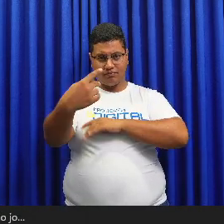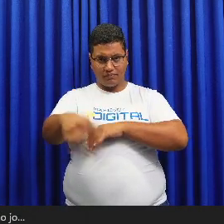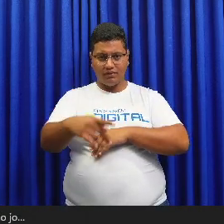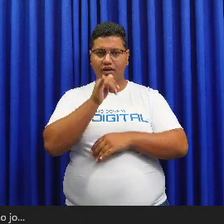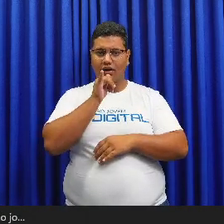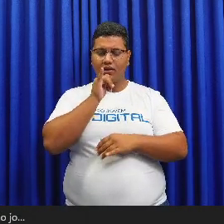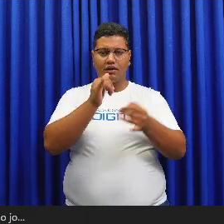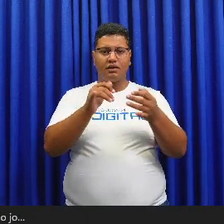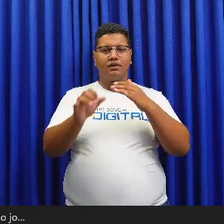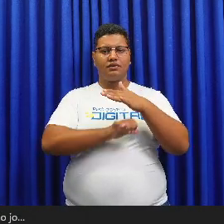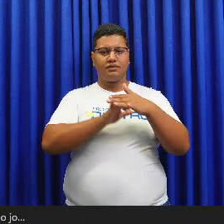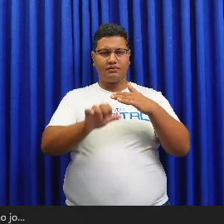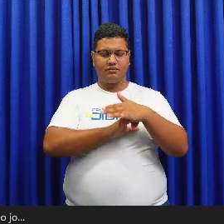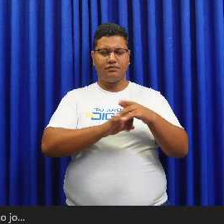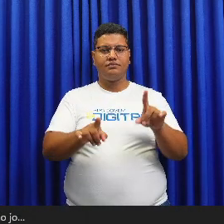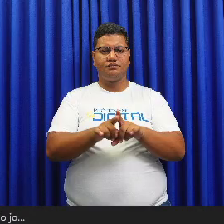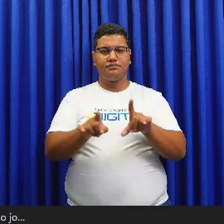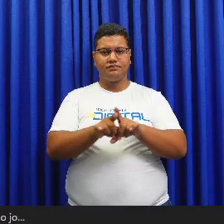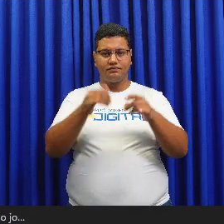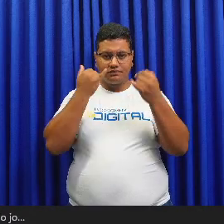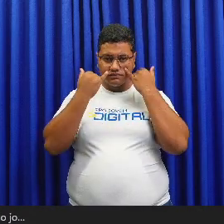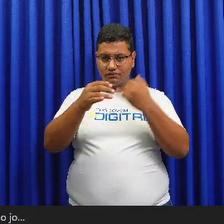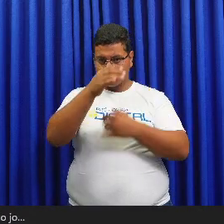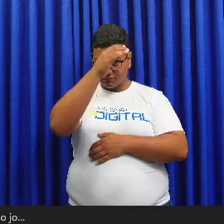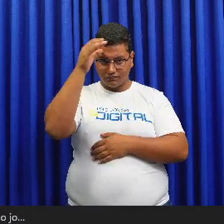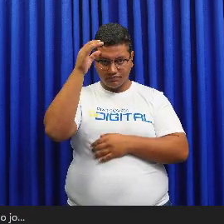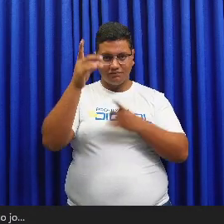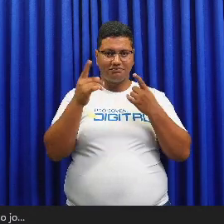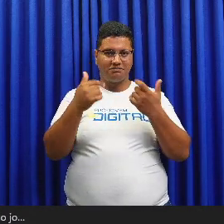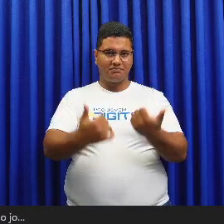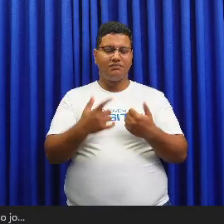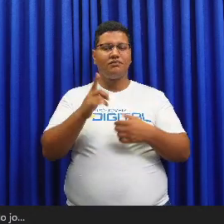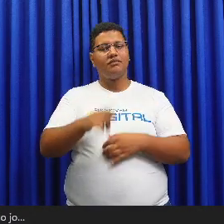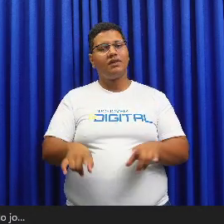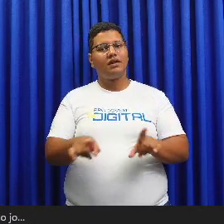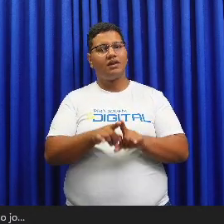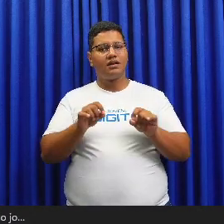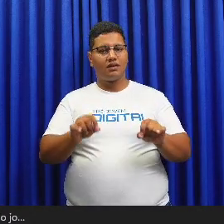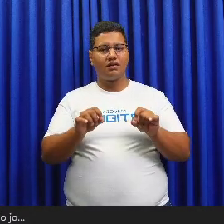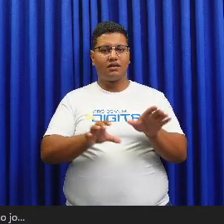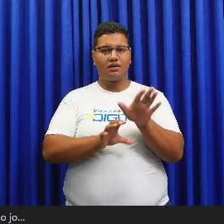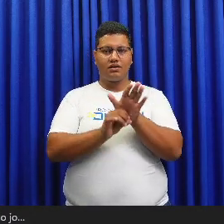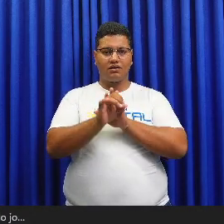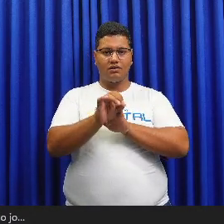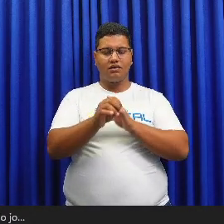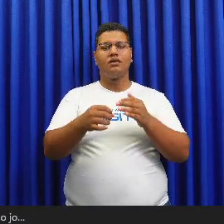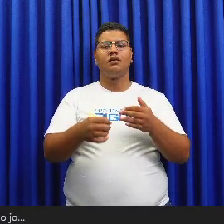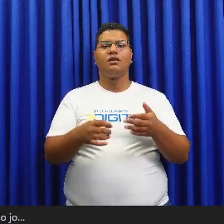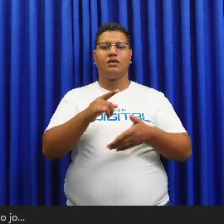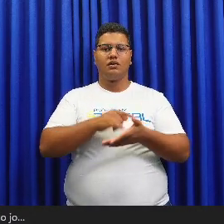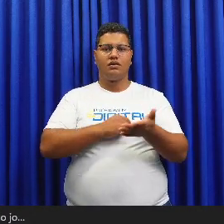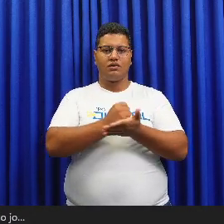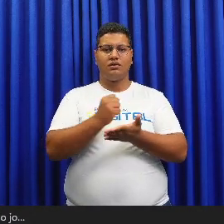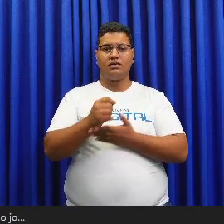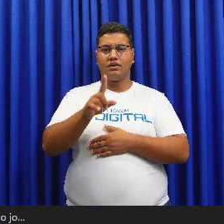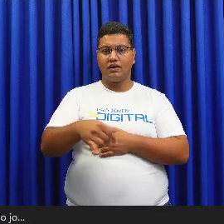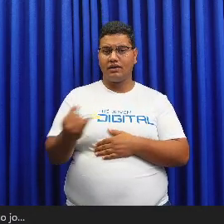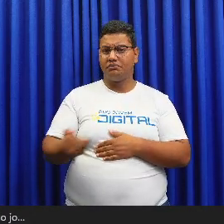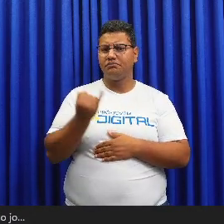da sua empresa, os dados da empresa do cliente, beleza? Então, o Google Docs, ele é muito